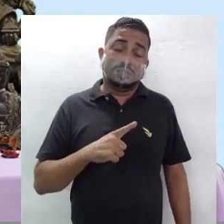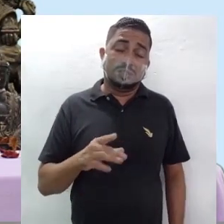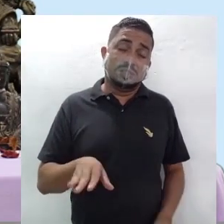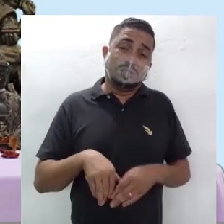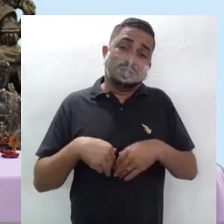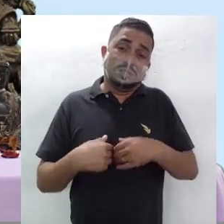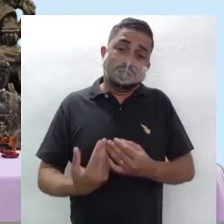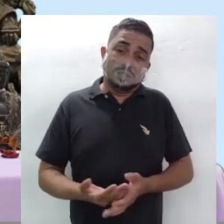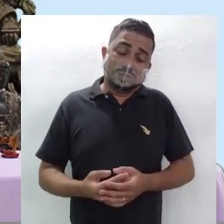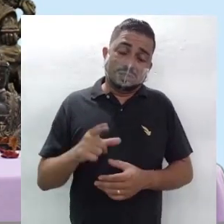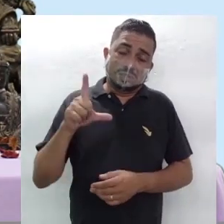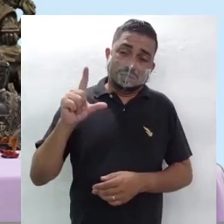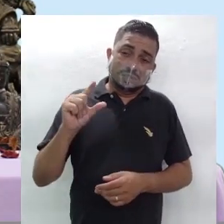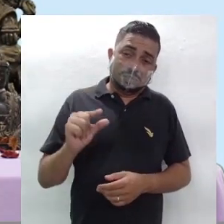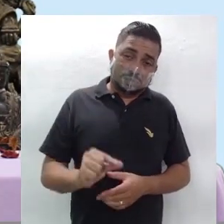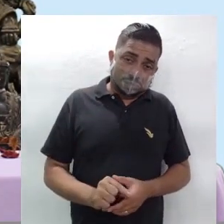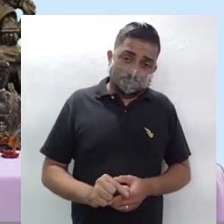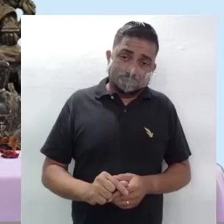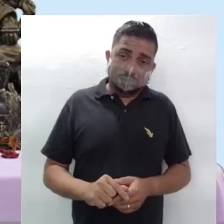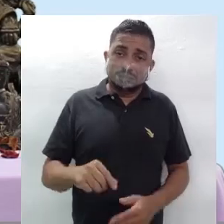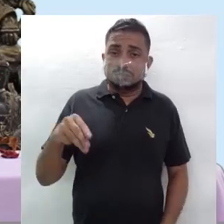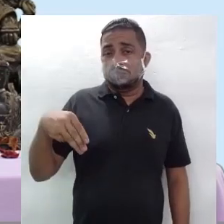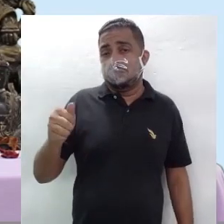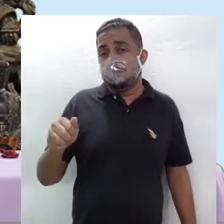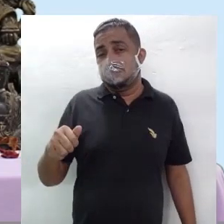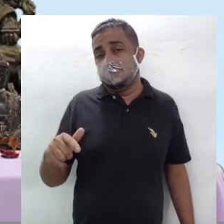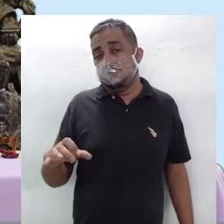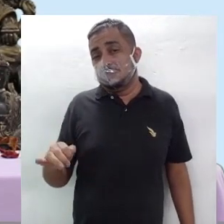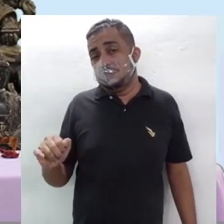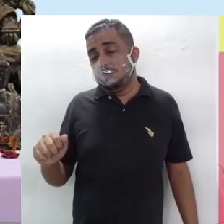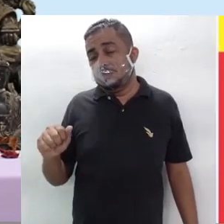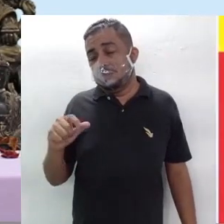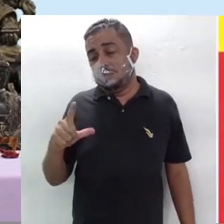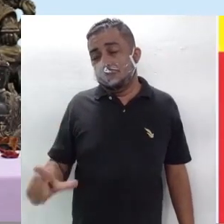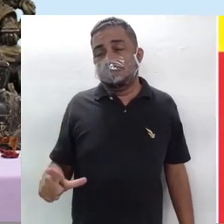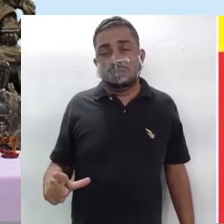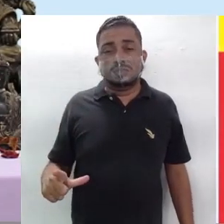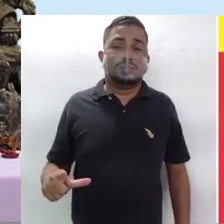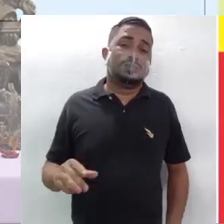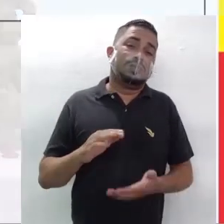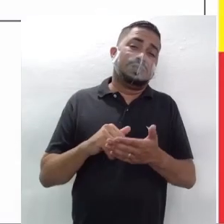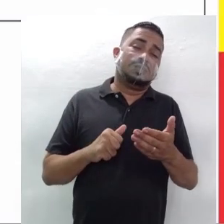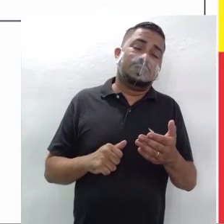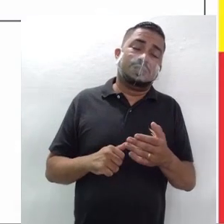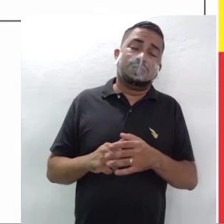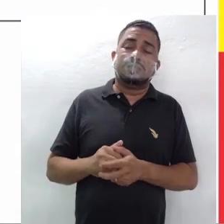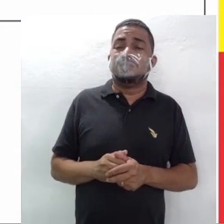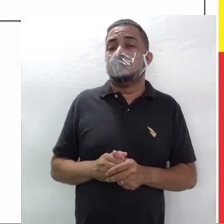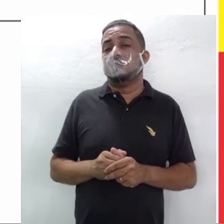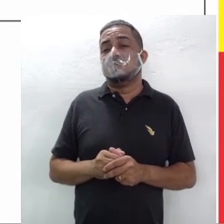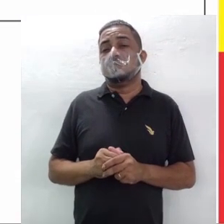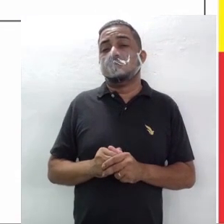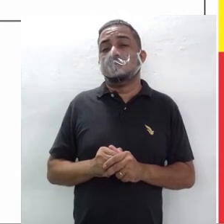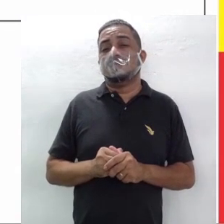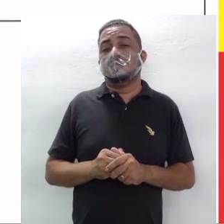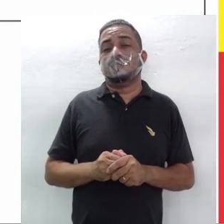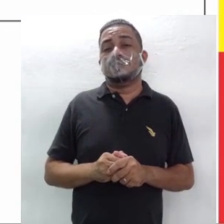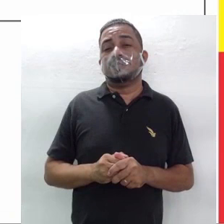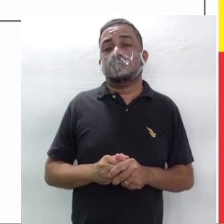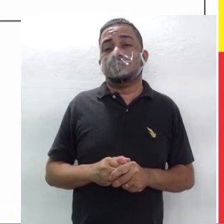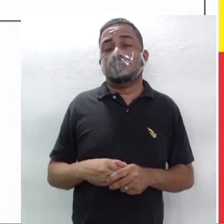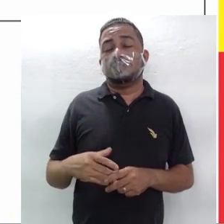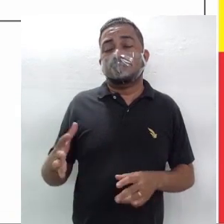tem. Então, a diminuição dos mananciais, ou seja, extinção das espécies, né?